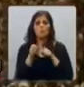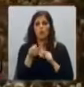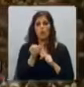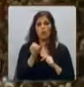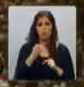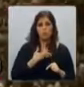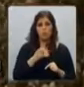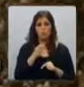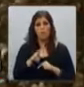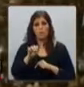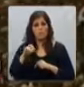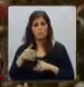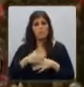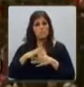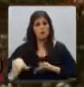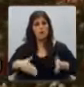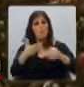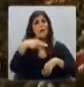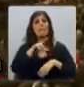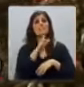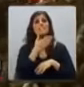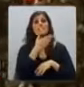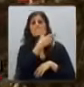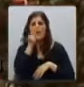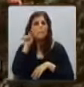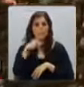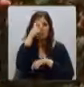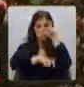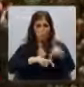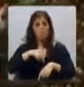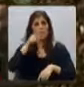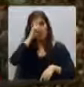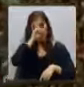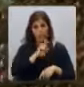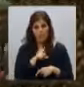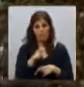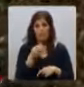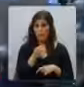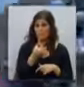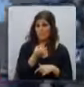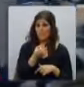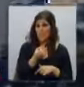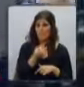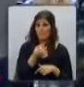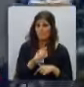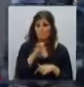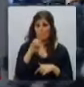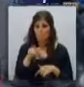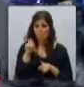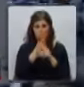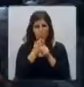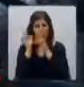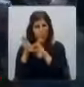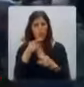mais de 100 mil pessoas, o líder do Partido Comunista lembra que o PCP sempre se bateu contra a política de direita,